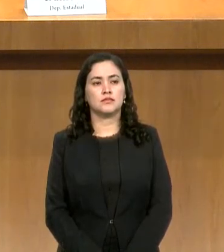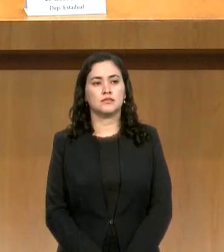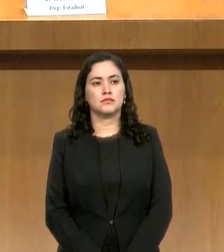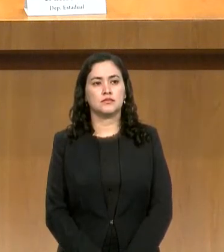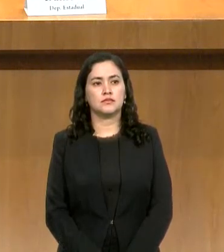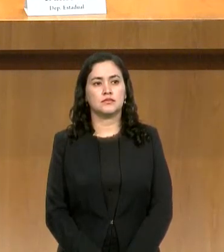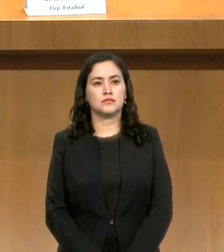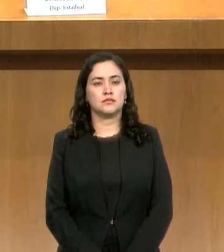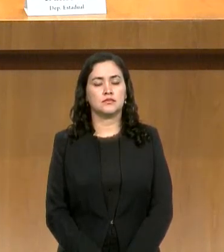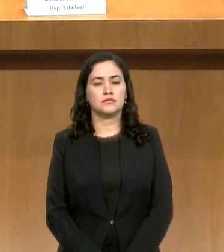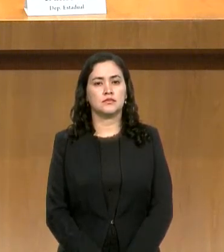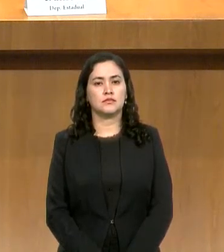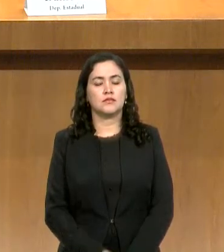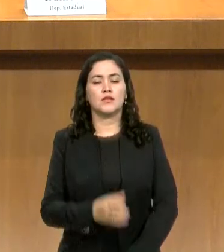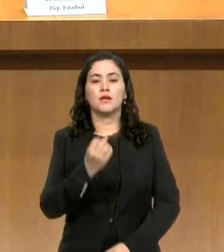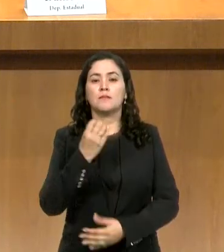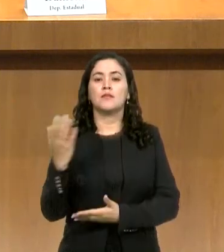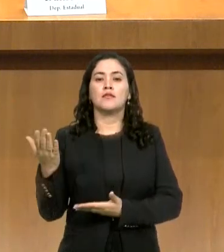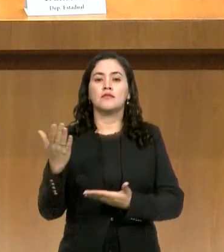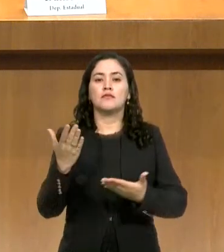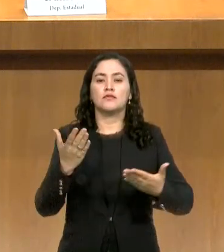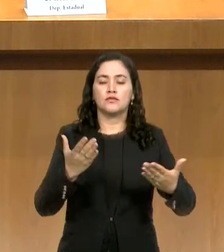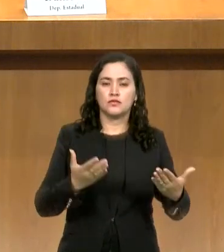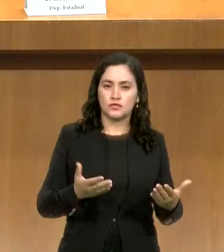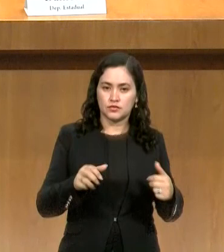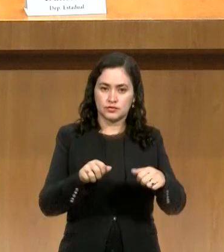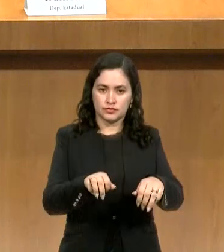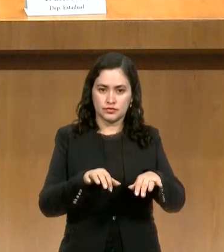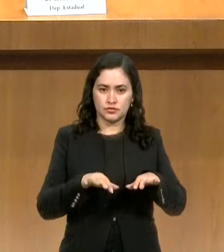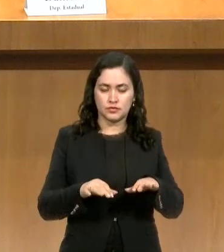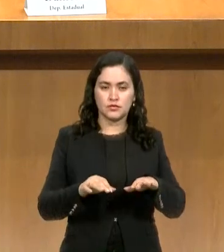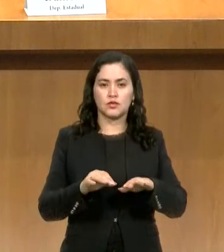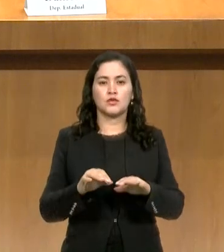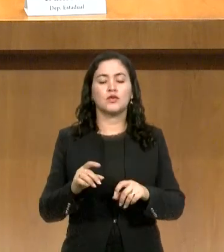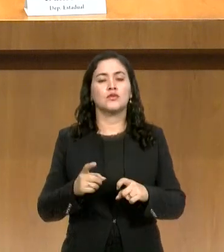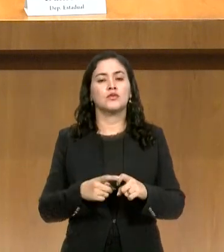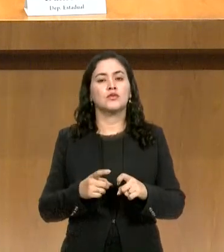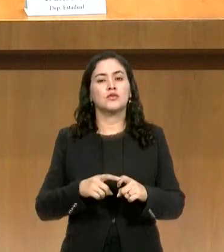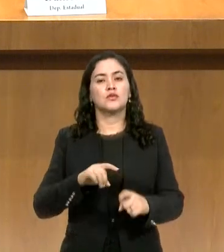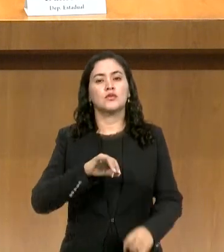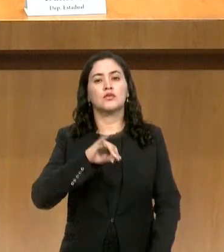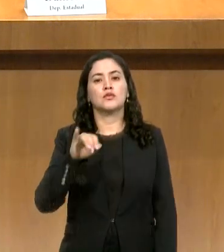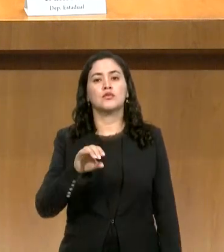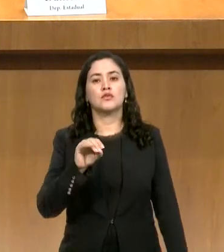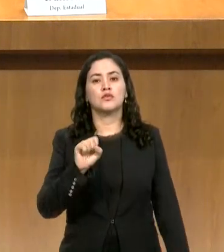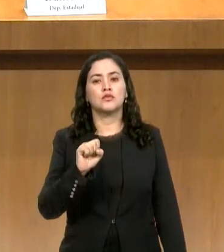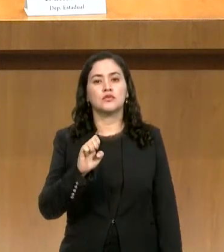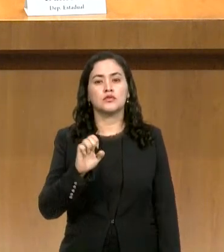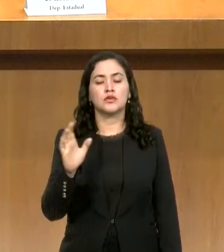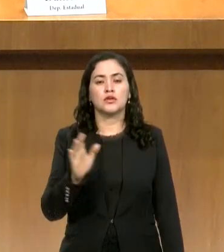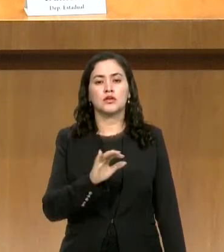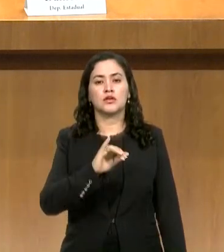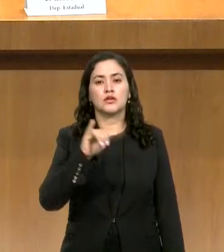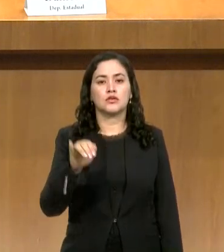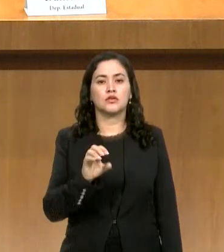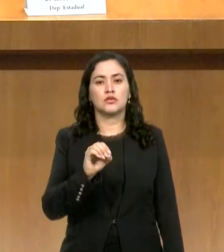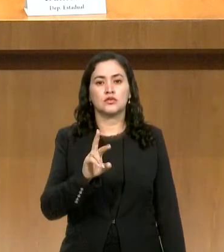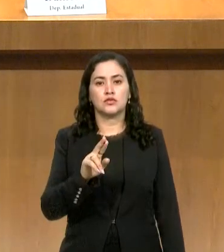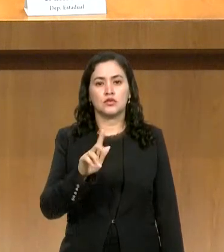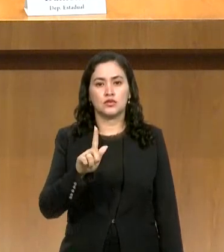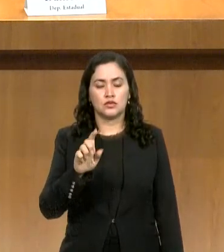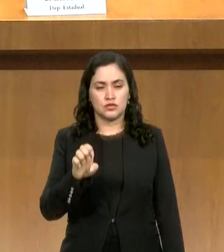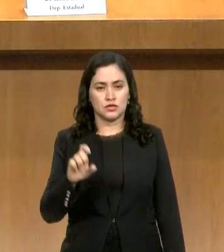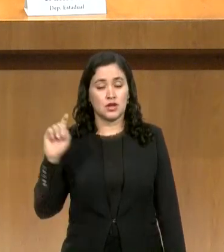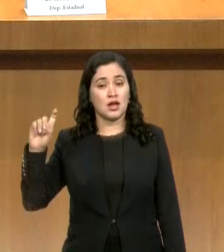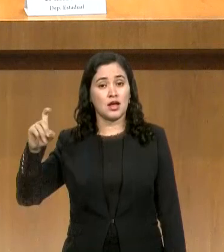Registramos a presença em plenário do doutor José Jorge, ex-deputado estadual e atual diretor da